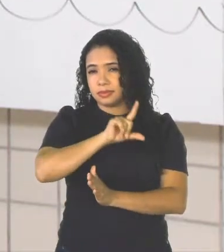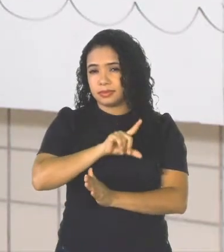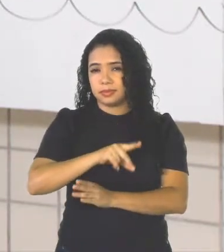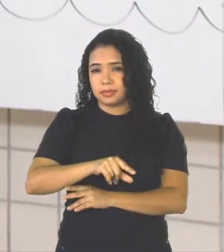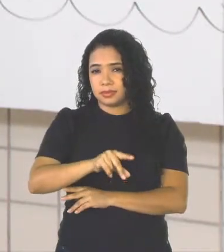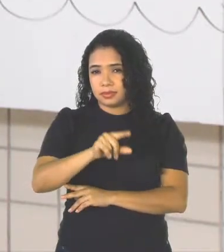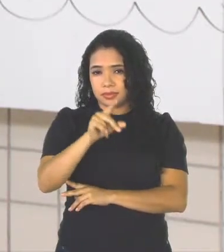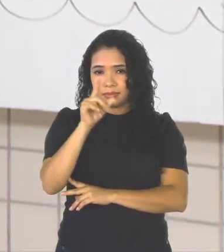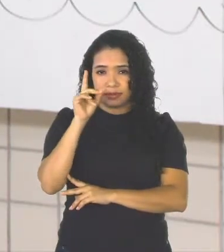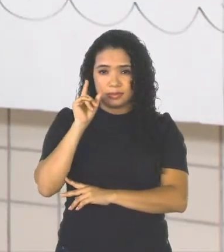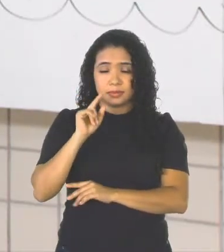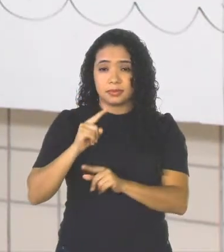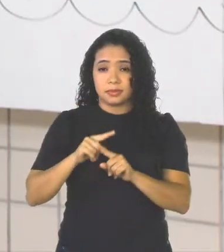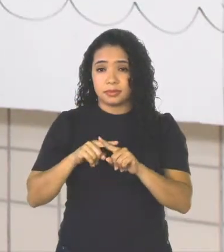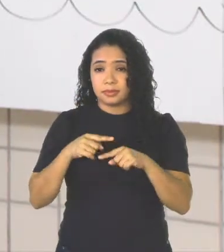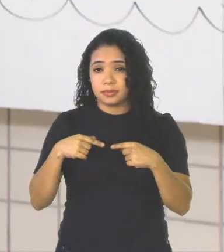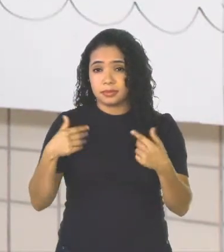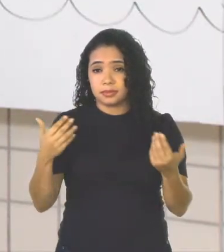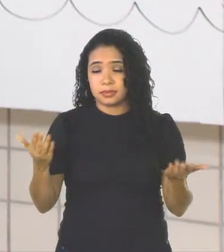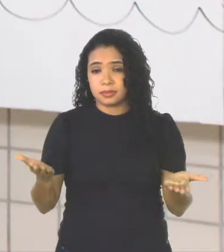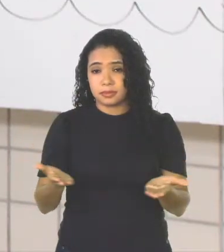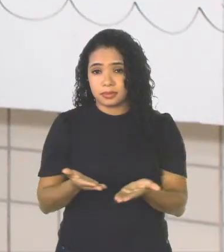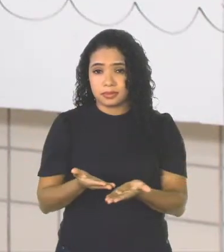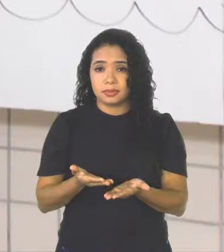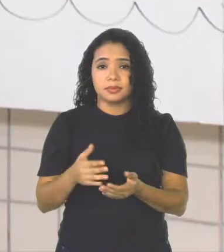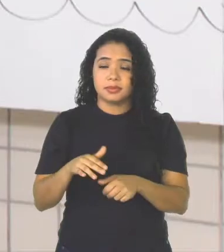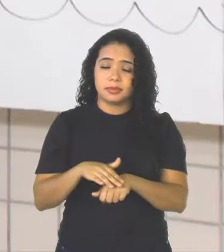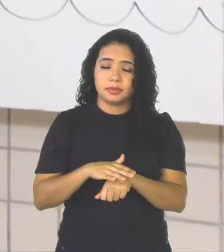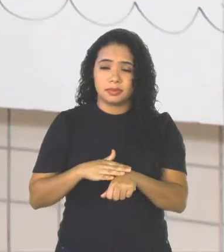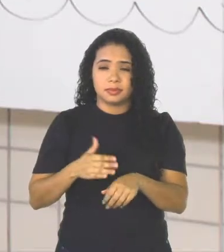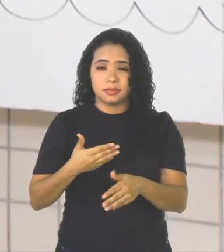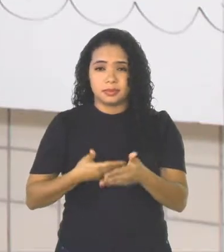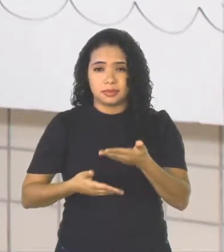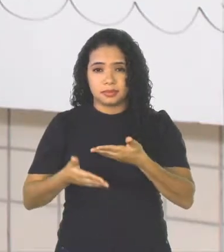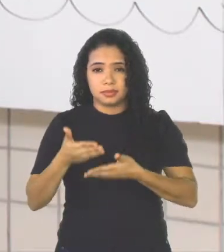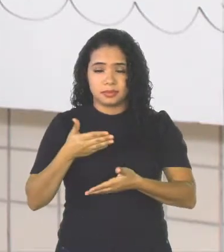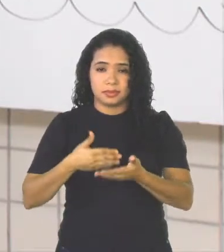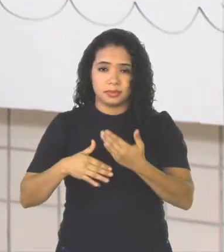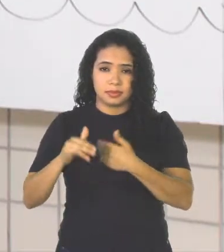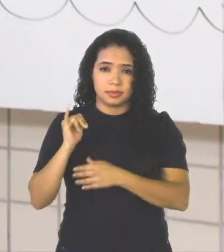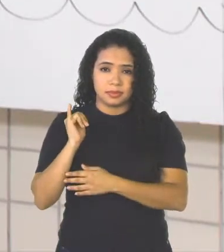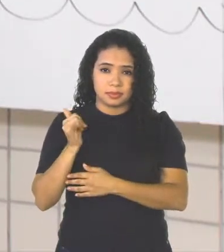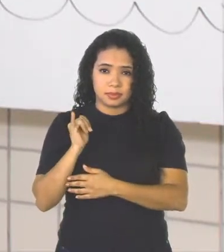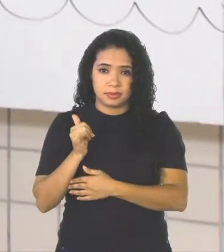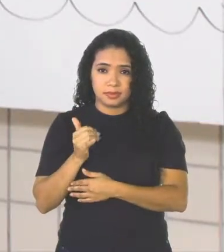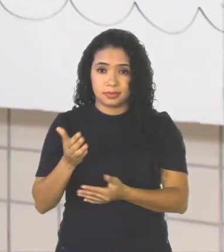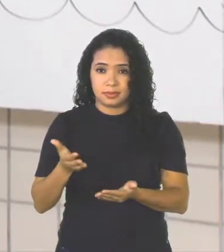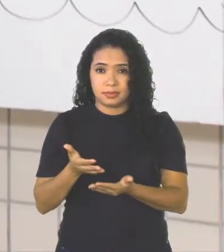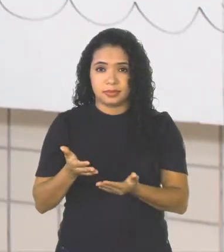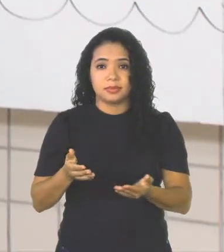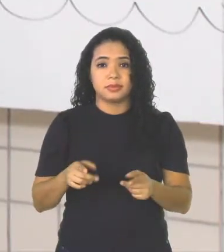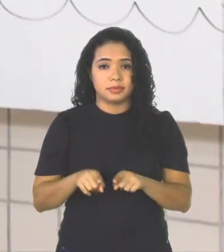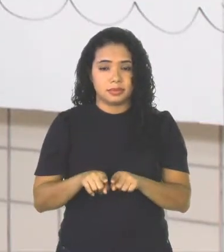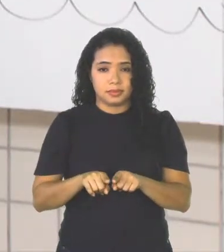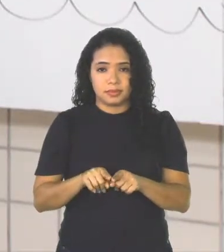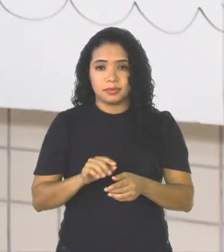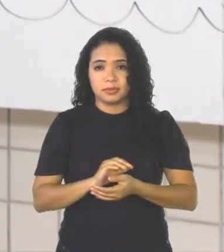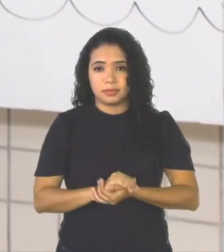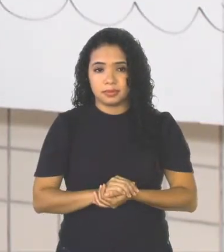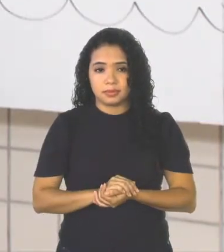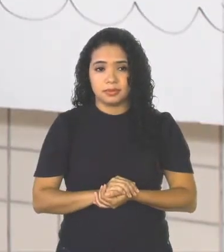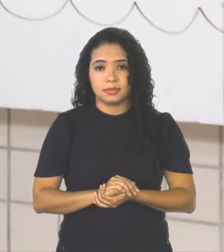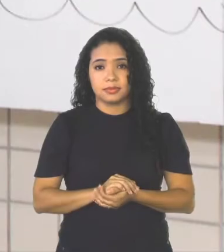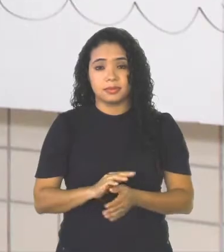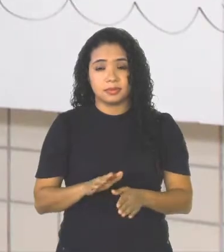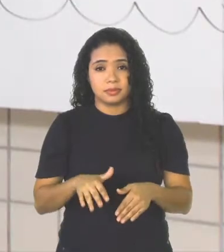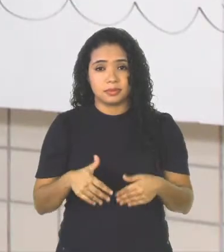que até hoje se comentam, se falam sobre essa narrativa, porque ela é bem atual, né, também. Então, tem um